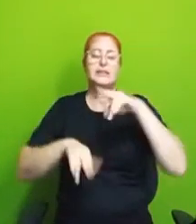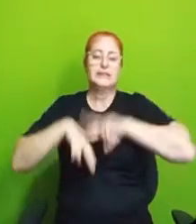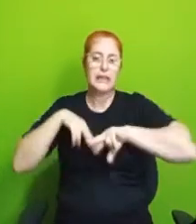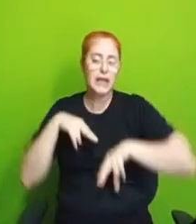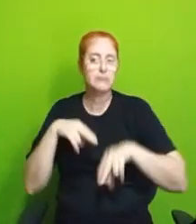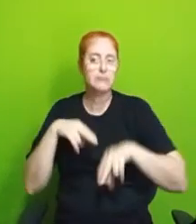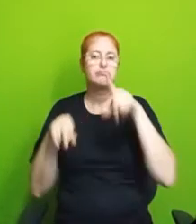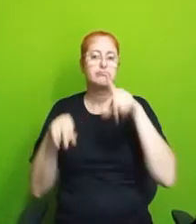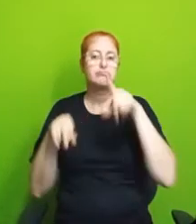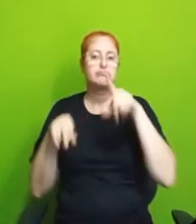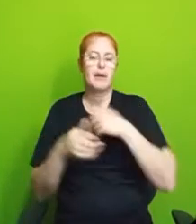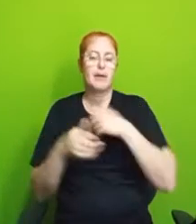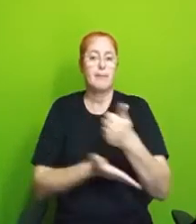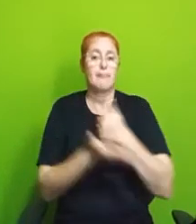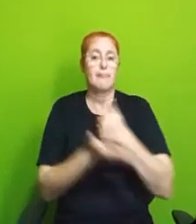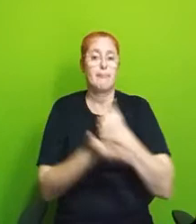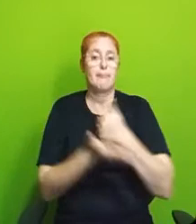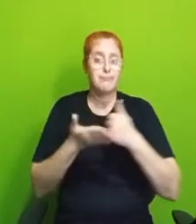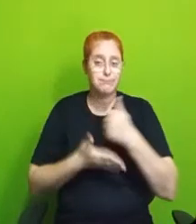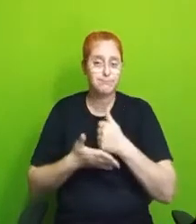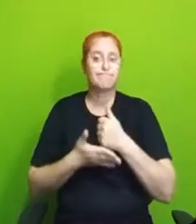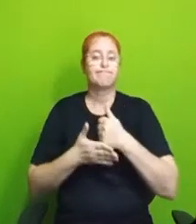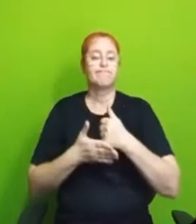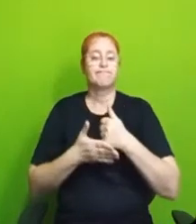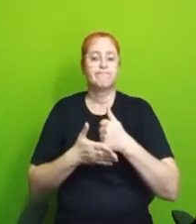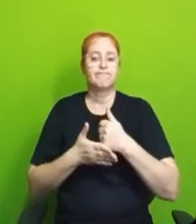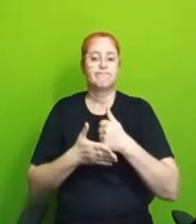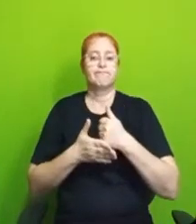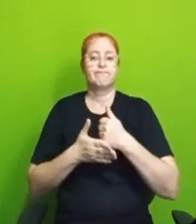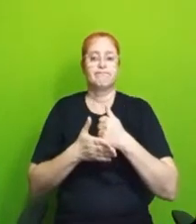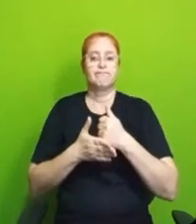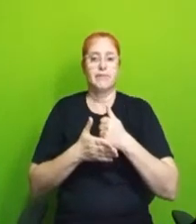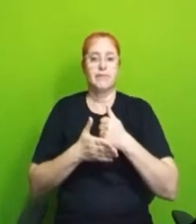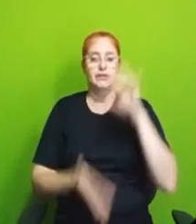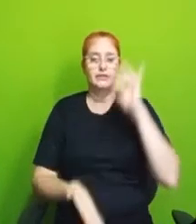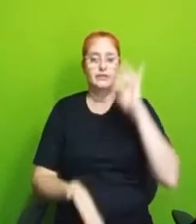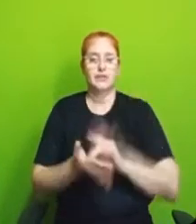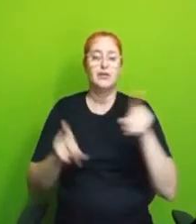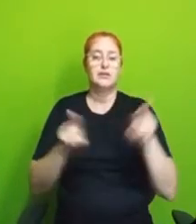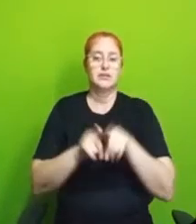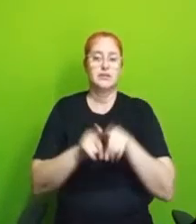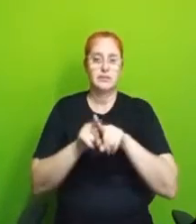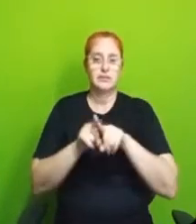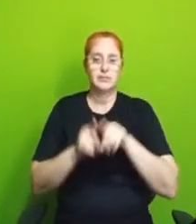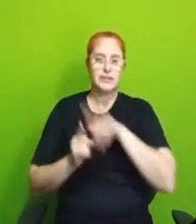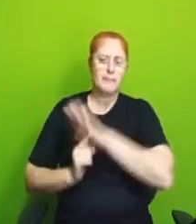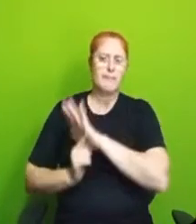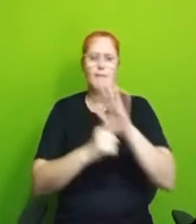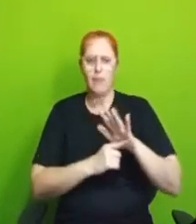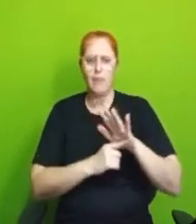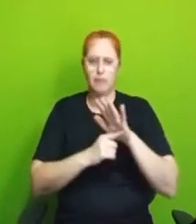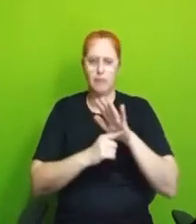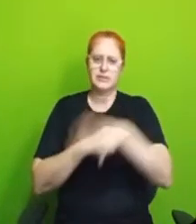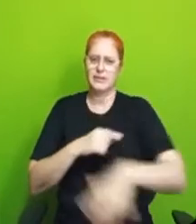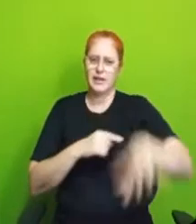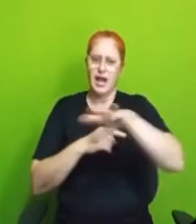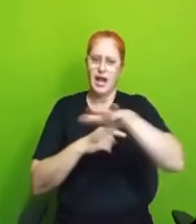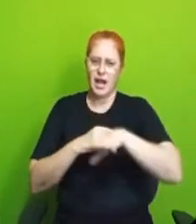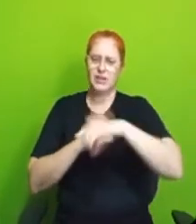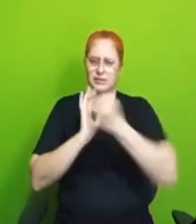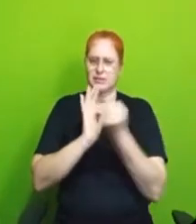base material. Elas, evidentemente, se reproduzem também a partir da dimensão simbólica, mas há uma base material,